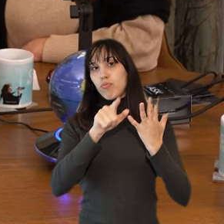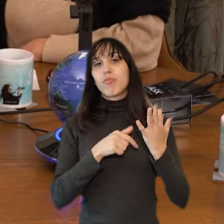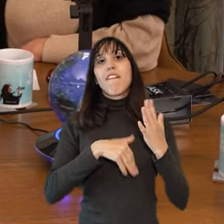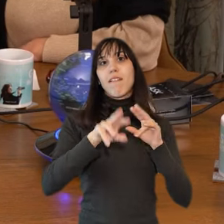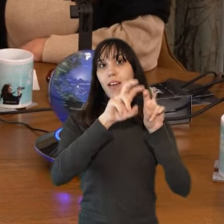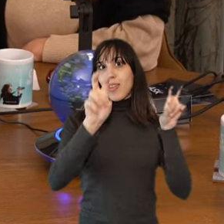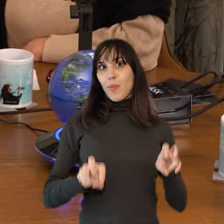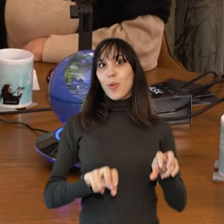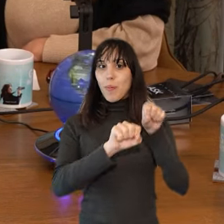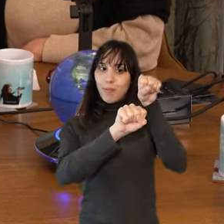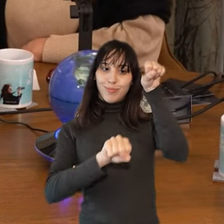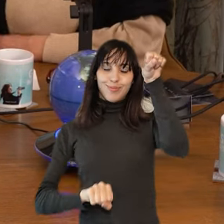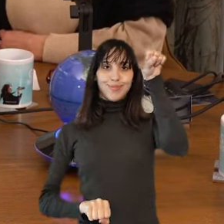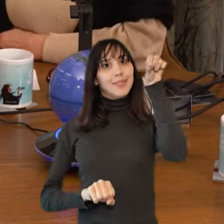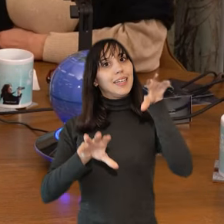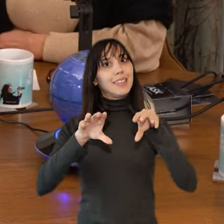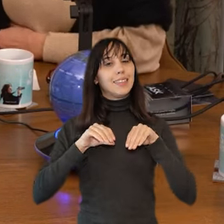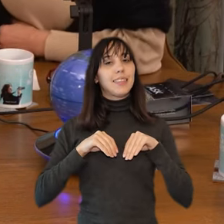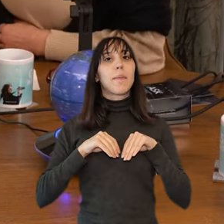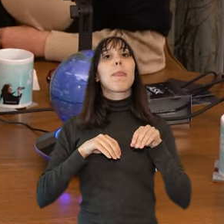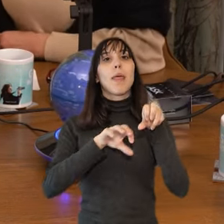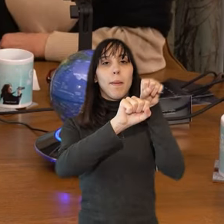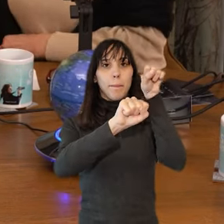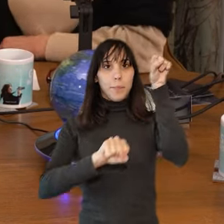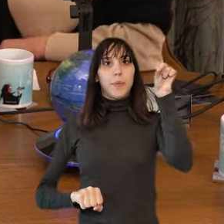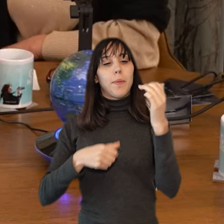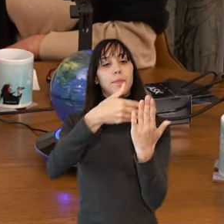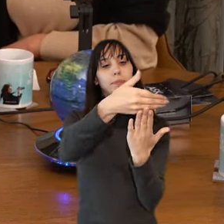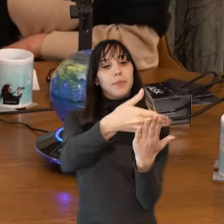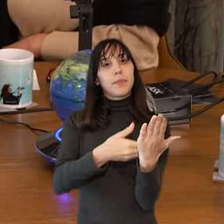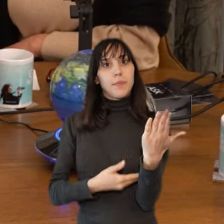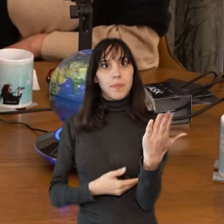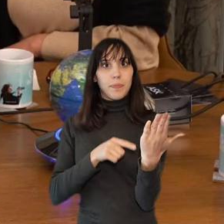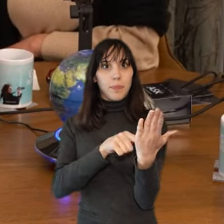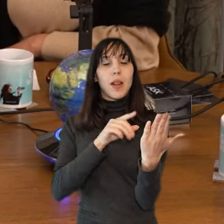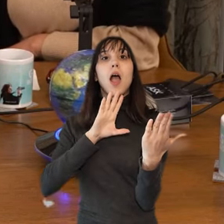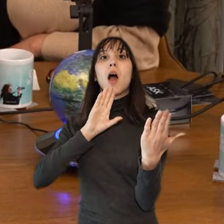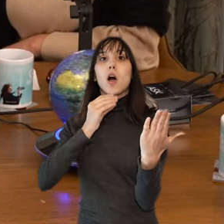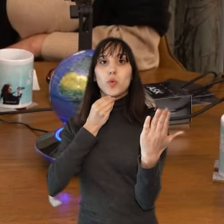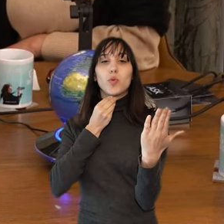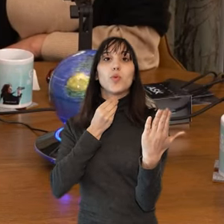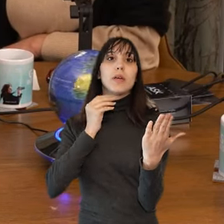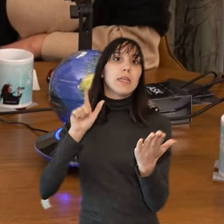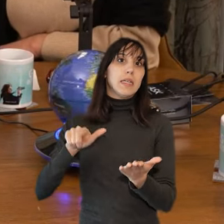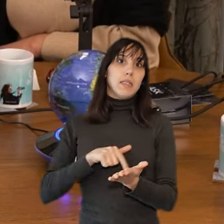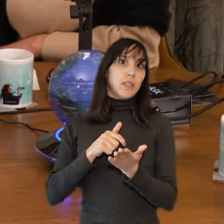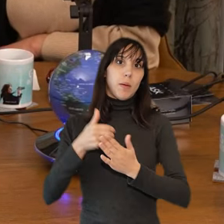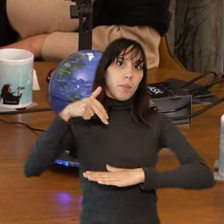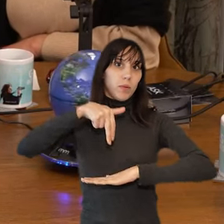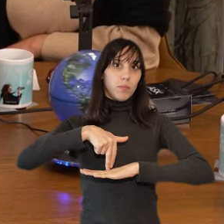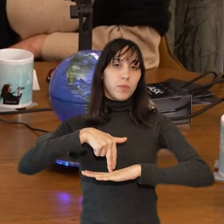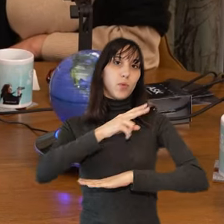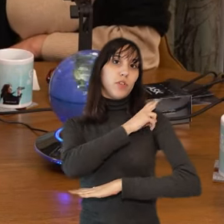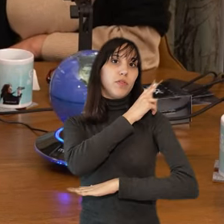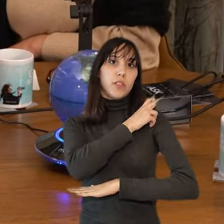diploma portanto os nossos nossos documentos são apostilados eh os os alunos apresentam-se onde na